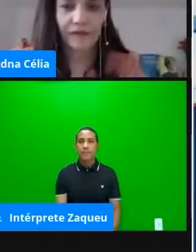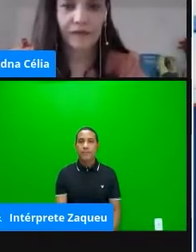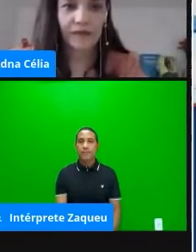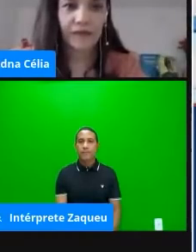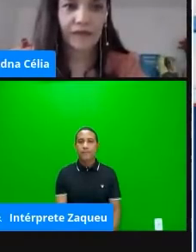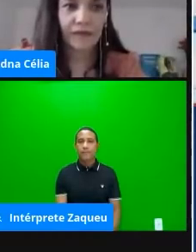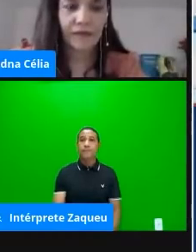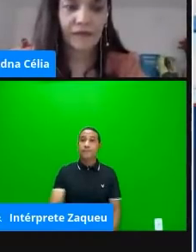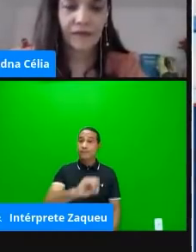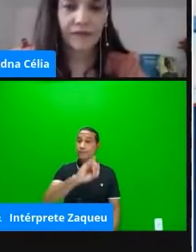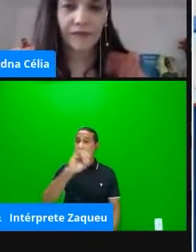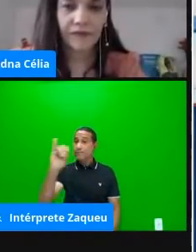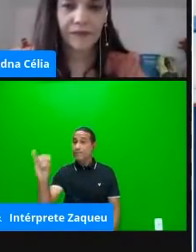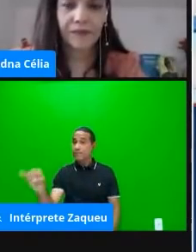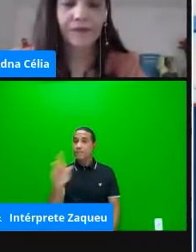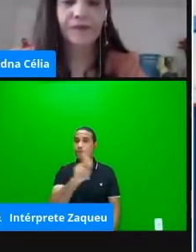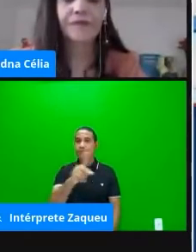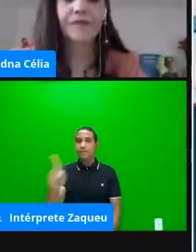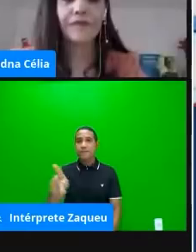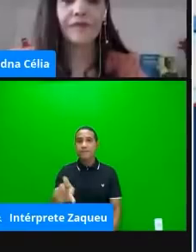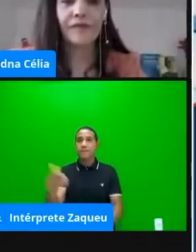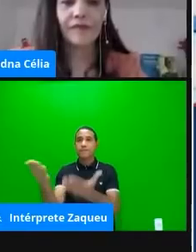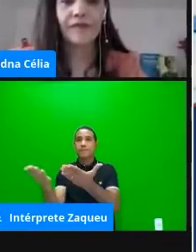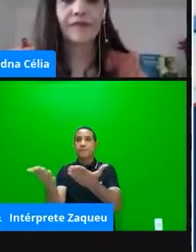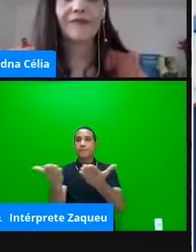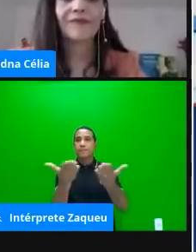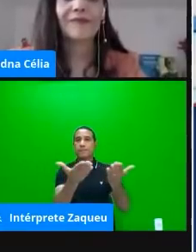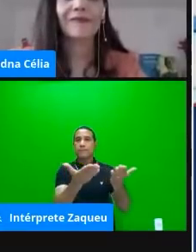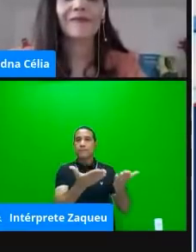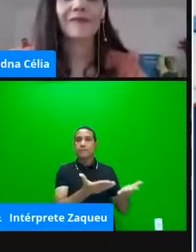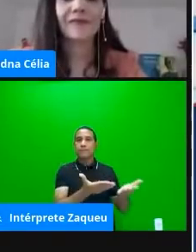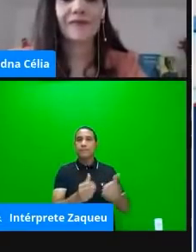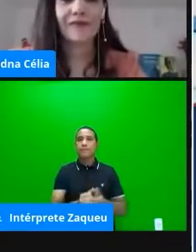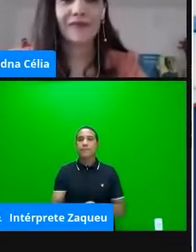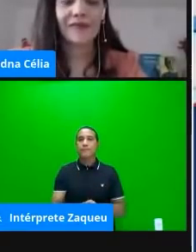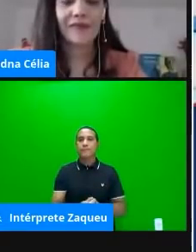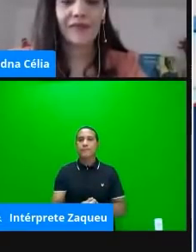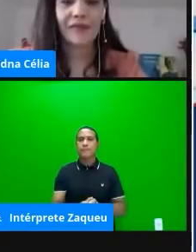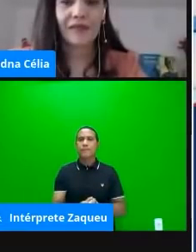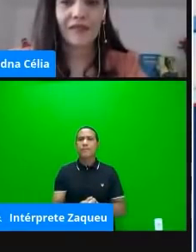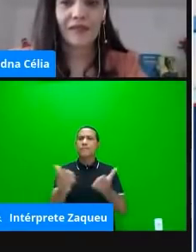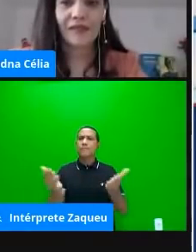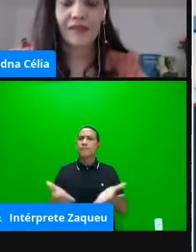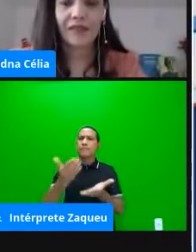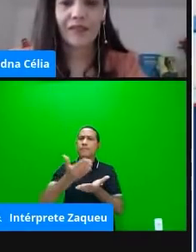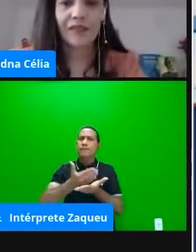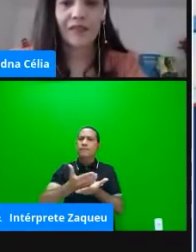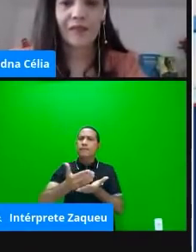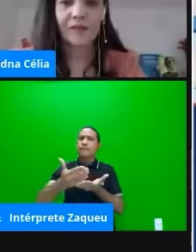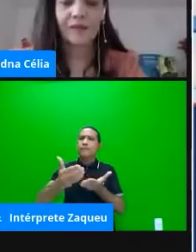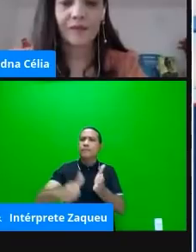Olá, professores, sejam bem-vindos. Estamos iniciando a primeira